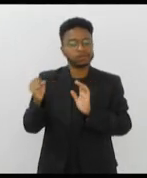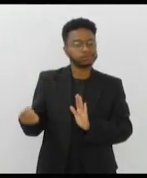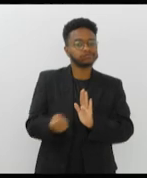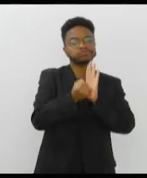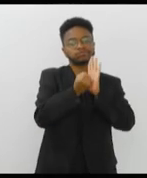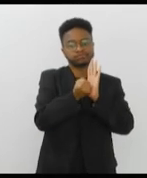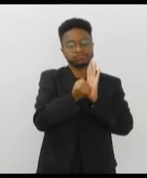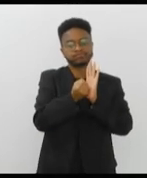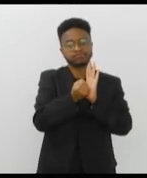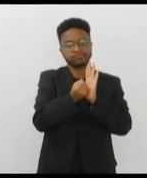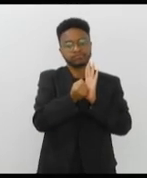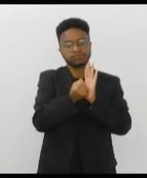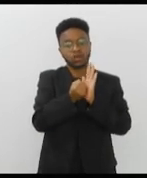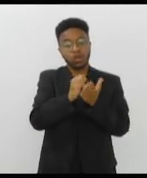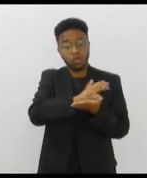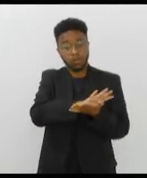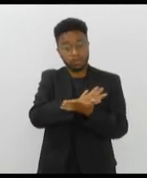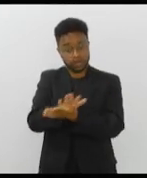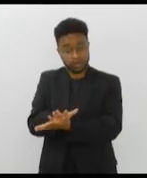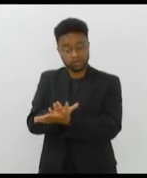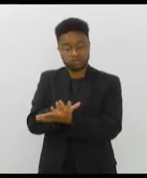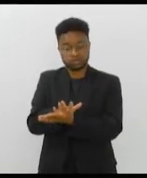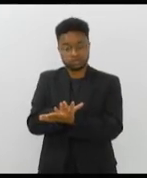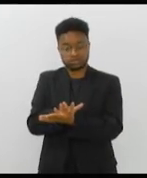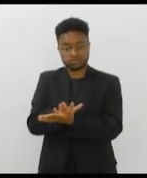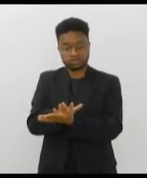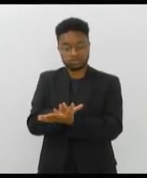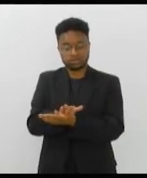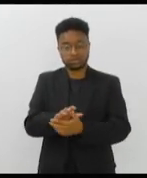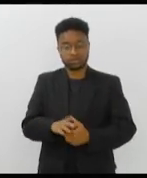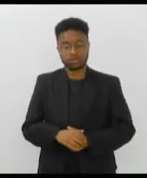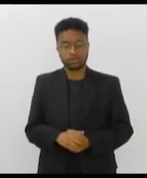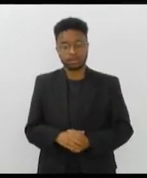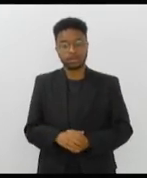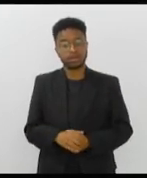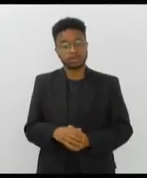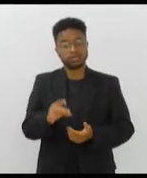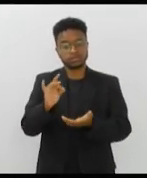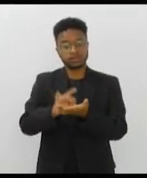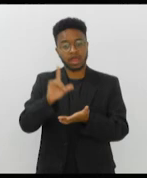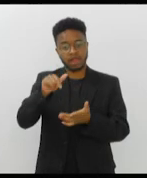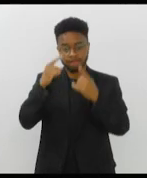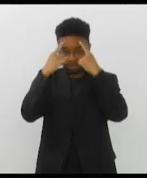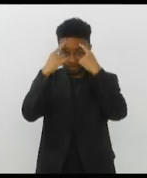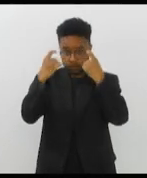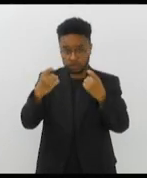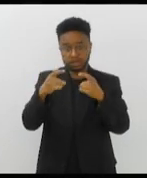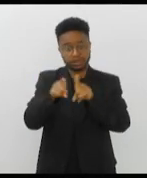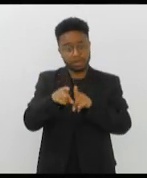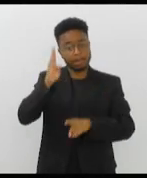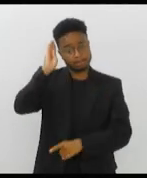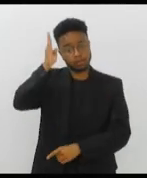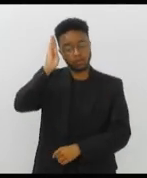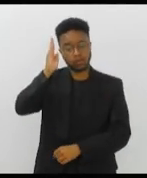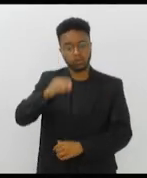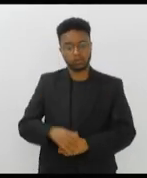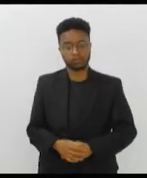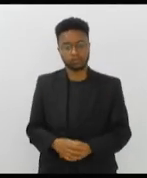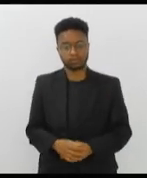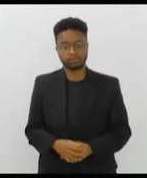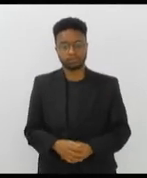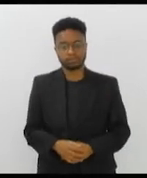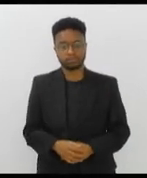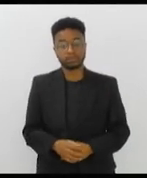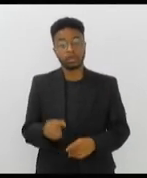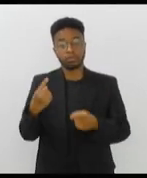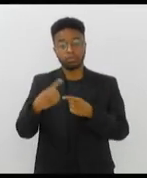simbolismo, que o preconceito, antes de mais nada, é um ato de violência e burrice. Porque